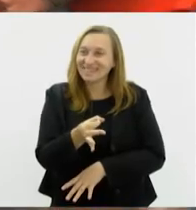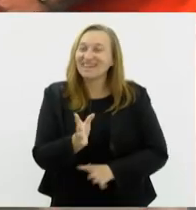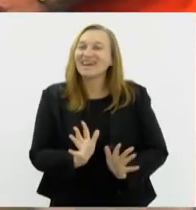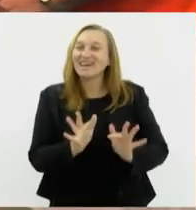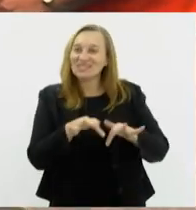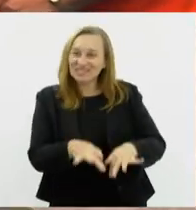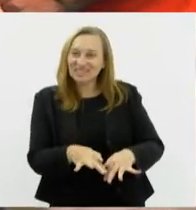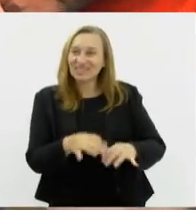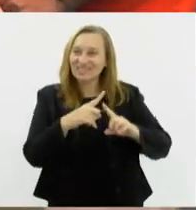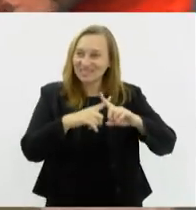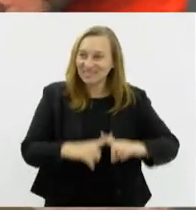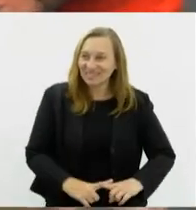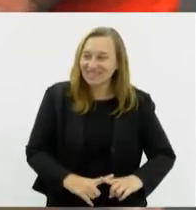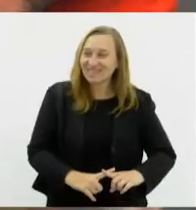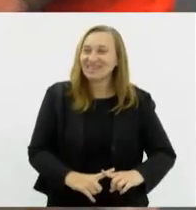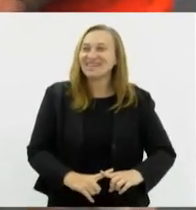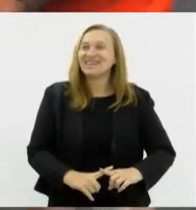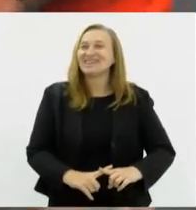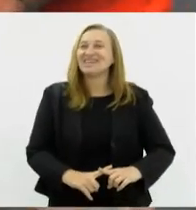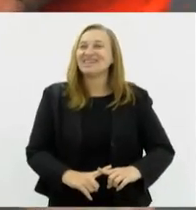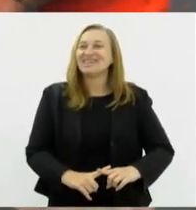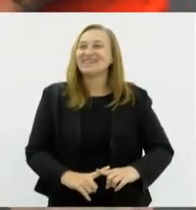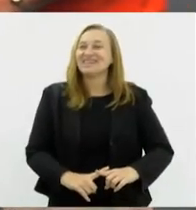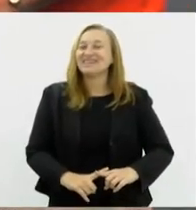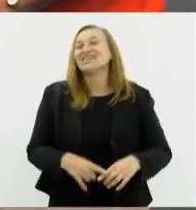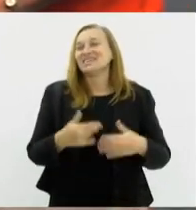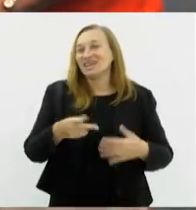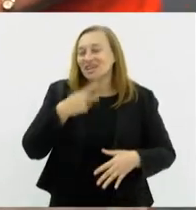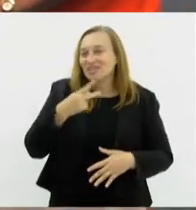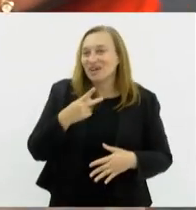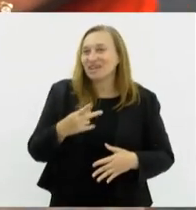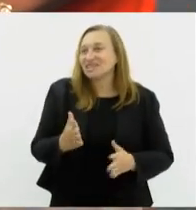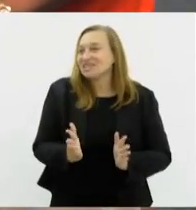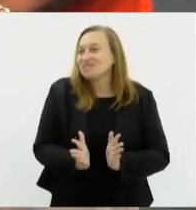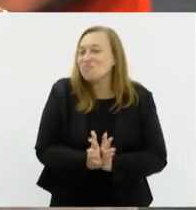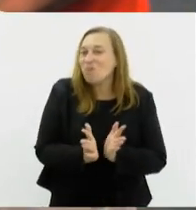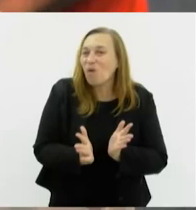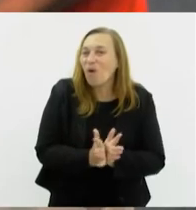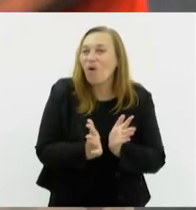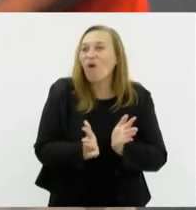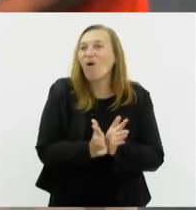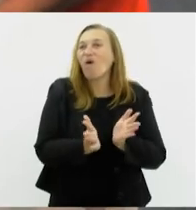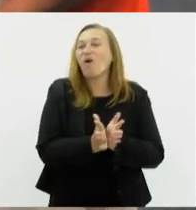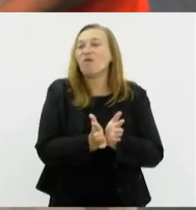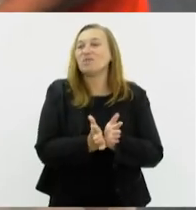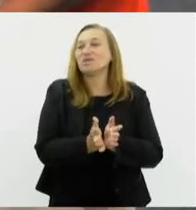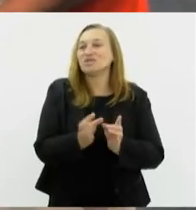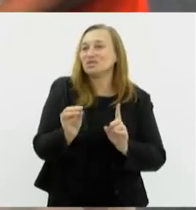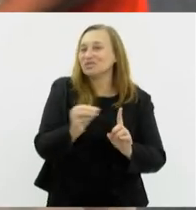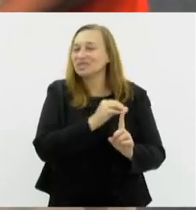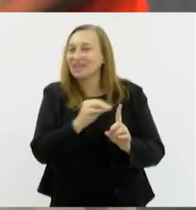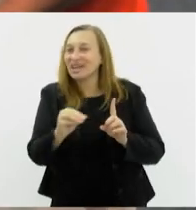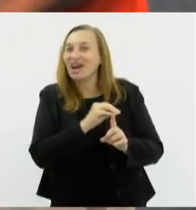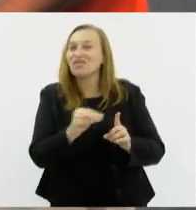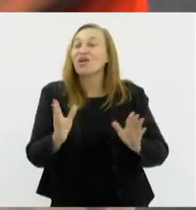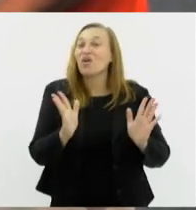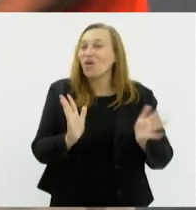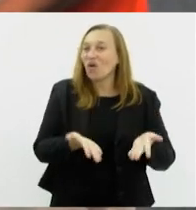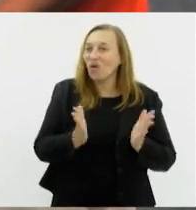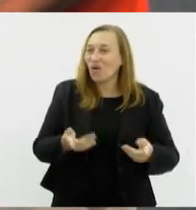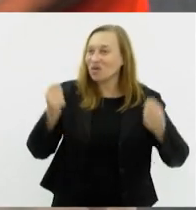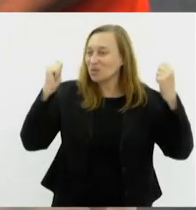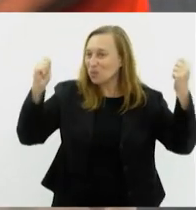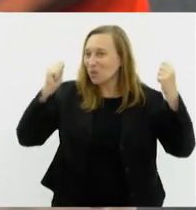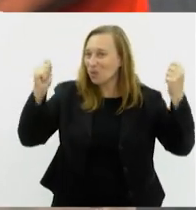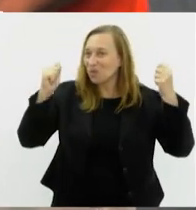desse campeonato existe, já que se trata tanto de minorias aqui, dos menos favorecidos. Hoje, torcer para o Nova